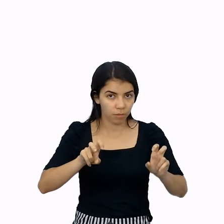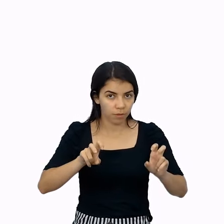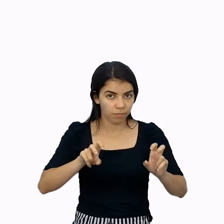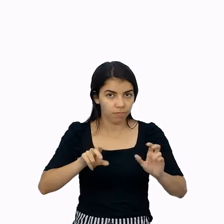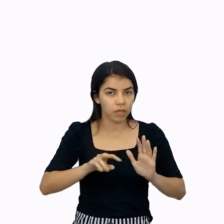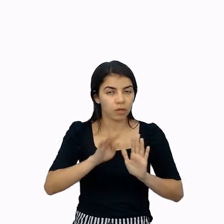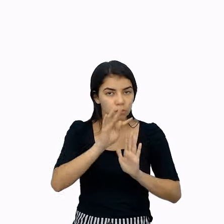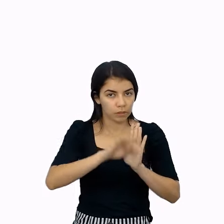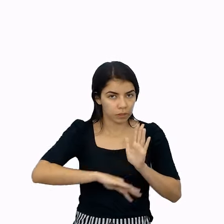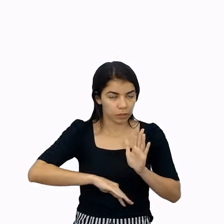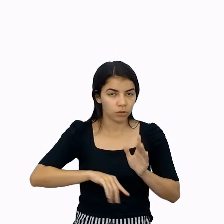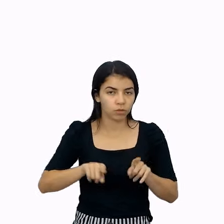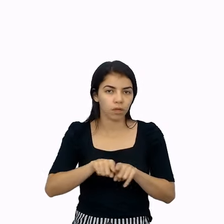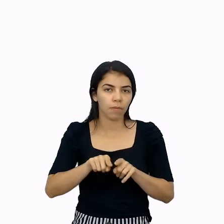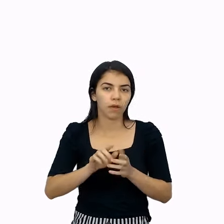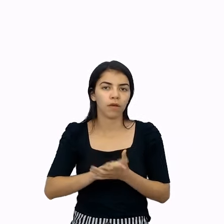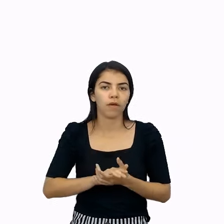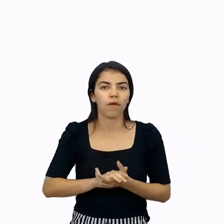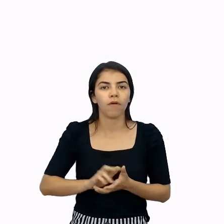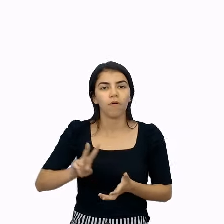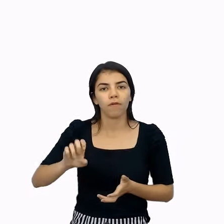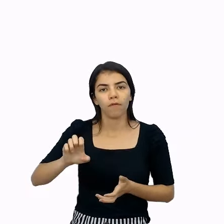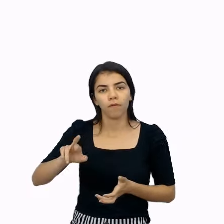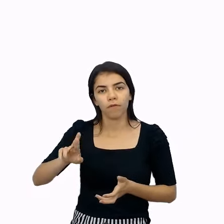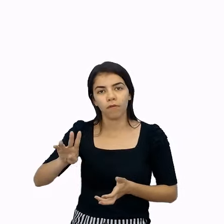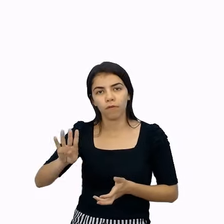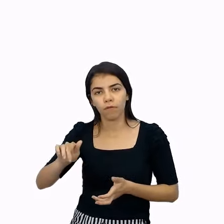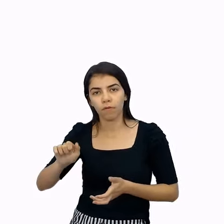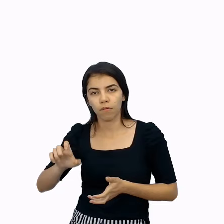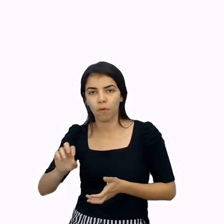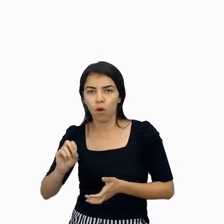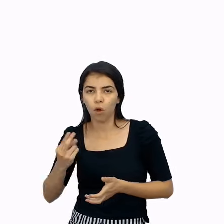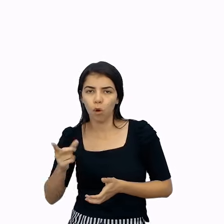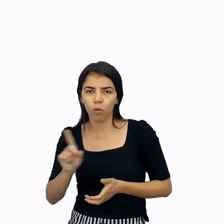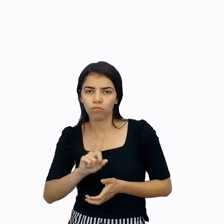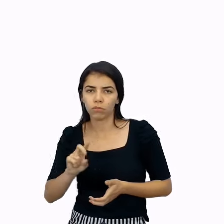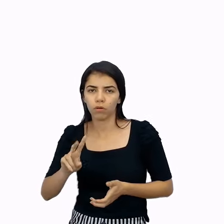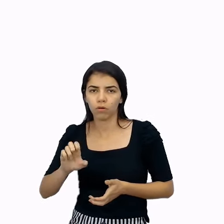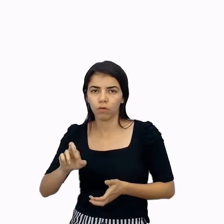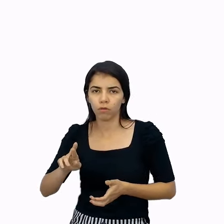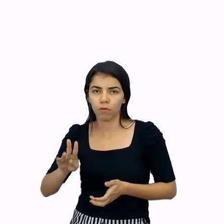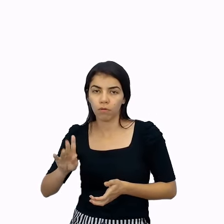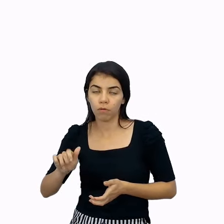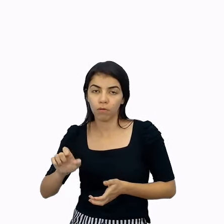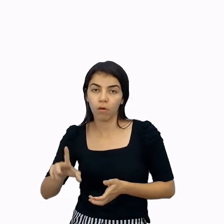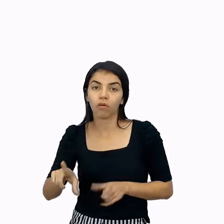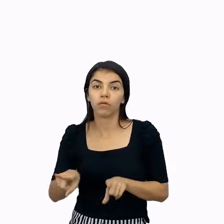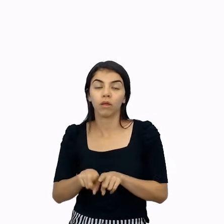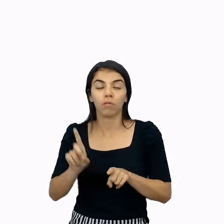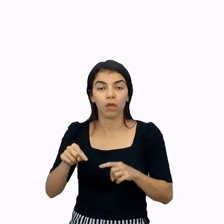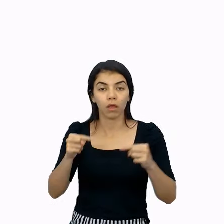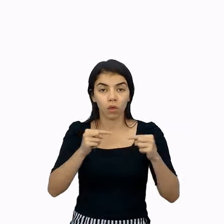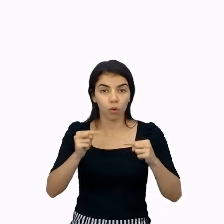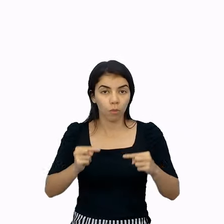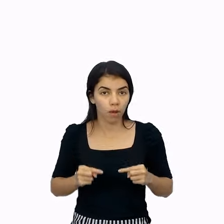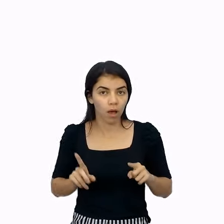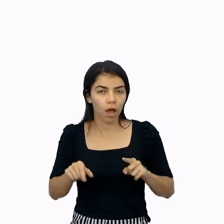texto, seja ele verbal e não verbal, e possui uma certa regularidade em seus